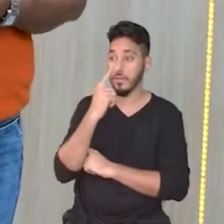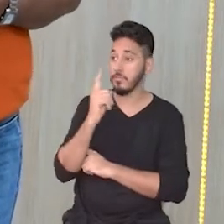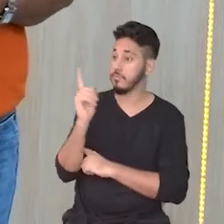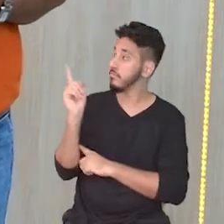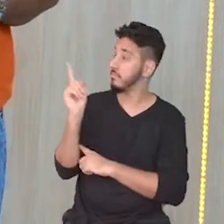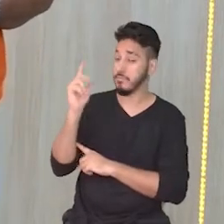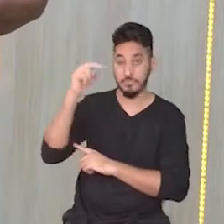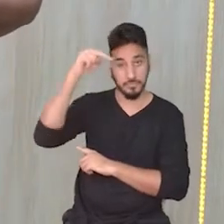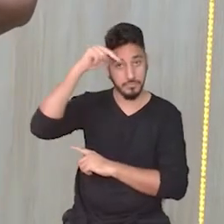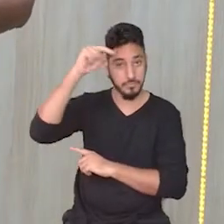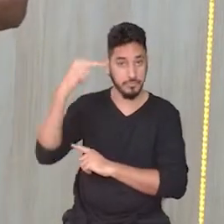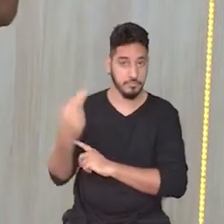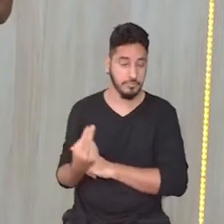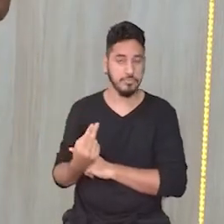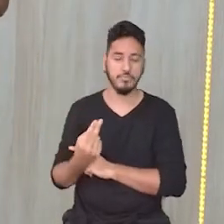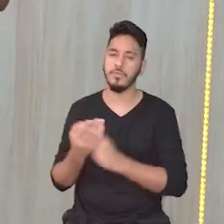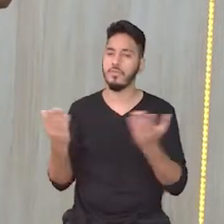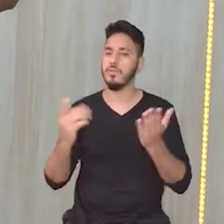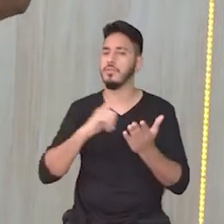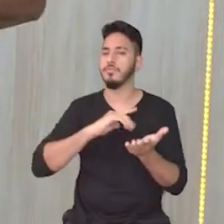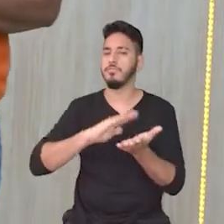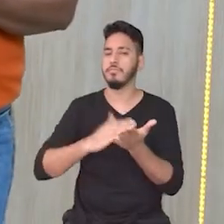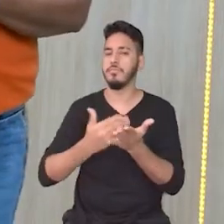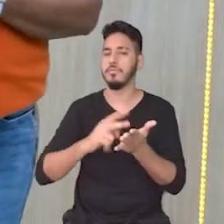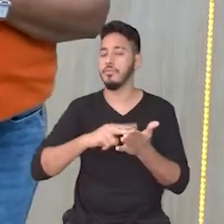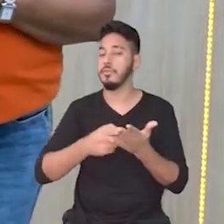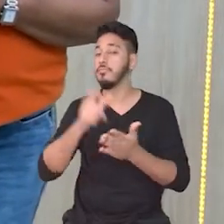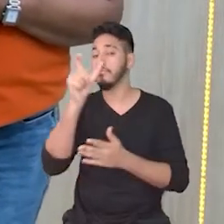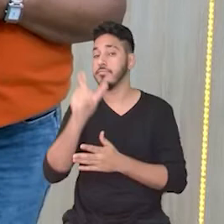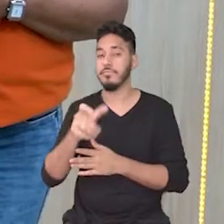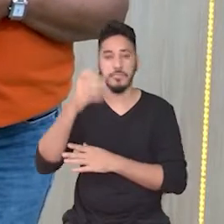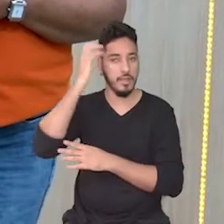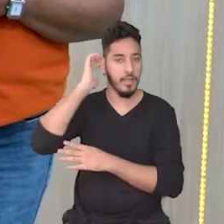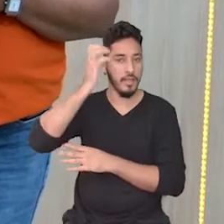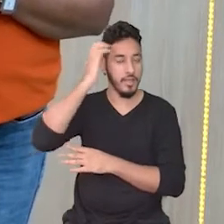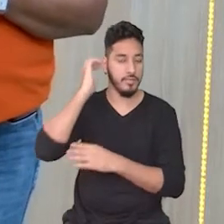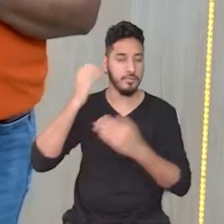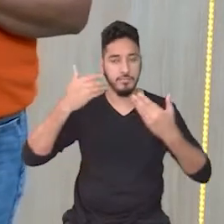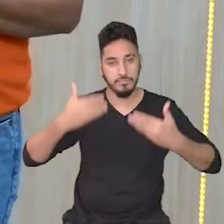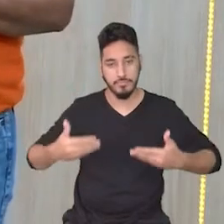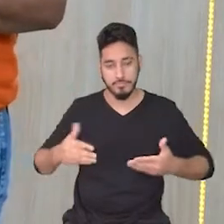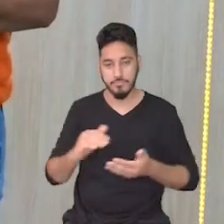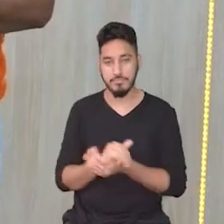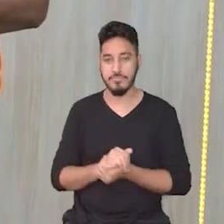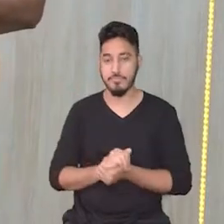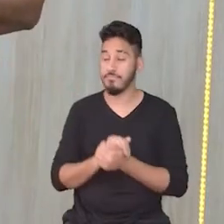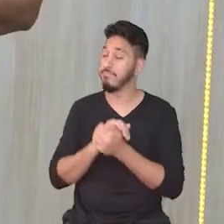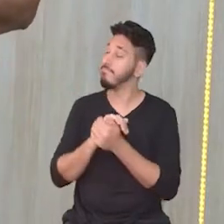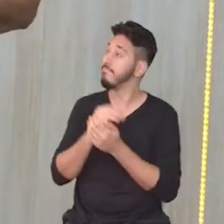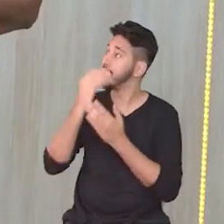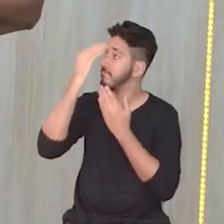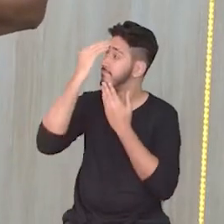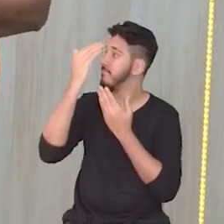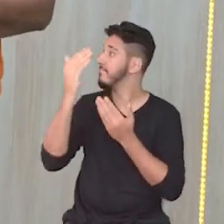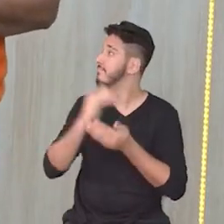é esse e nós temos Everton para fazer a nossa tradução em Libras. Bem-vindo,